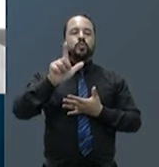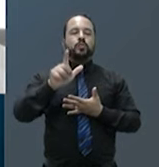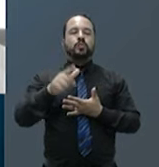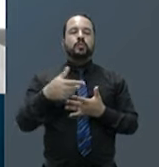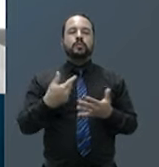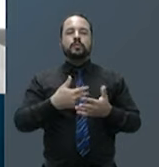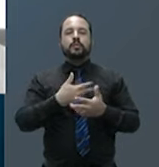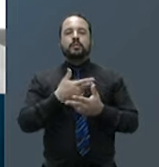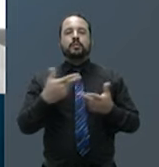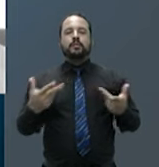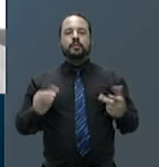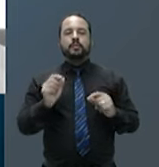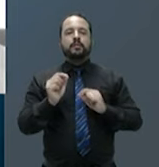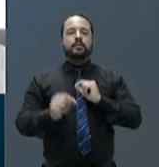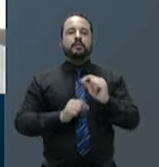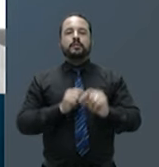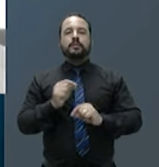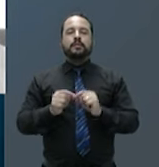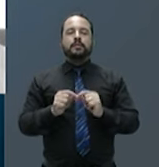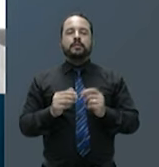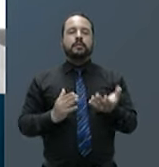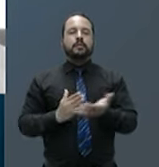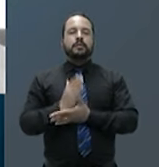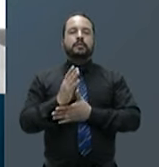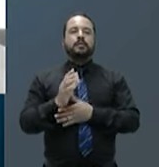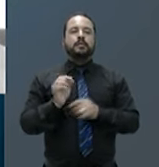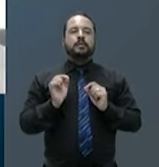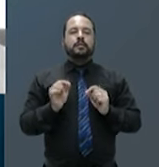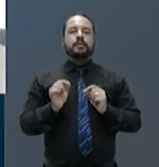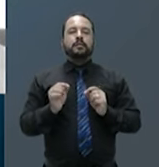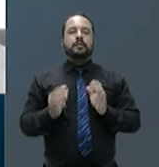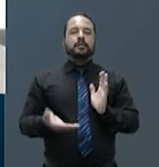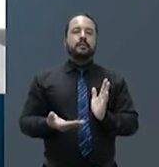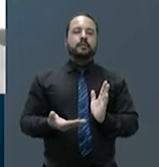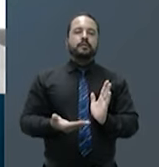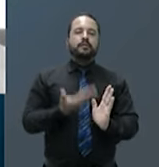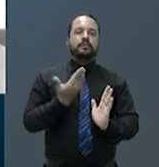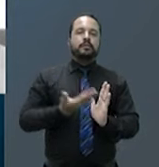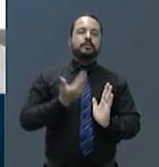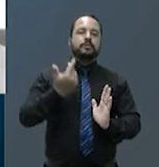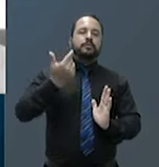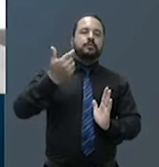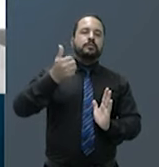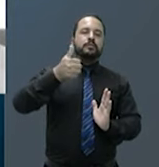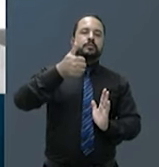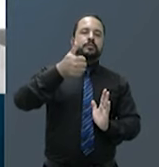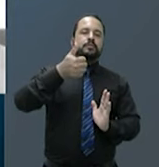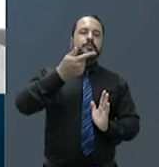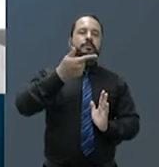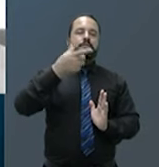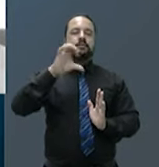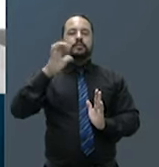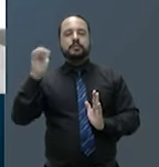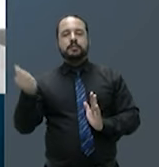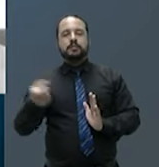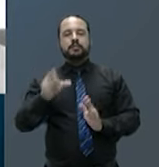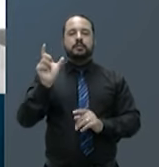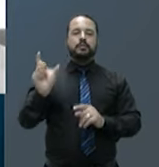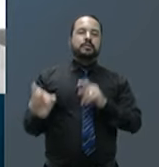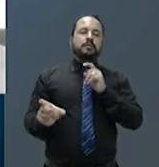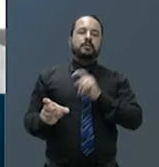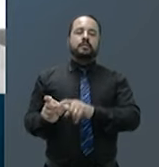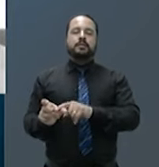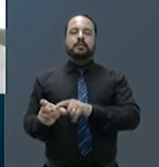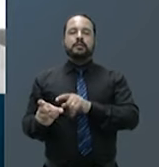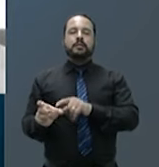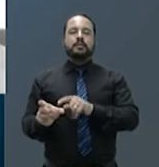o indeferimento do pleito homologatório. As folhas 174, a requerente admitiu